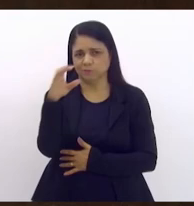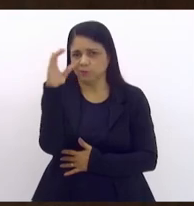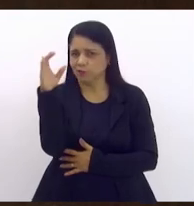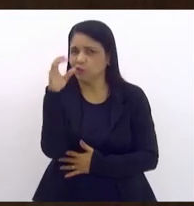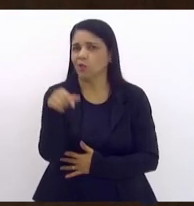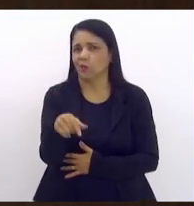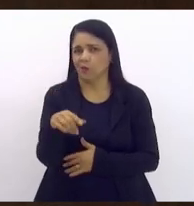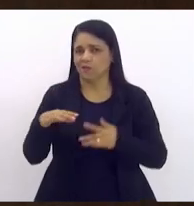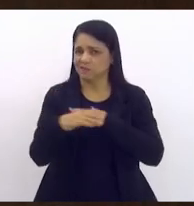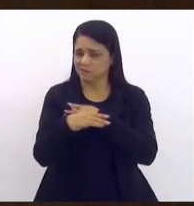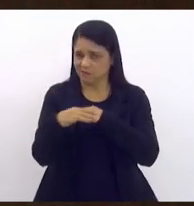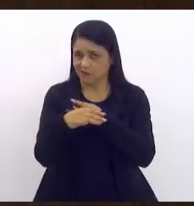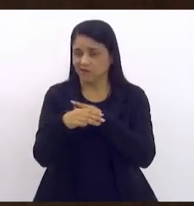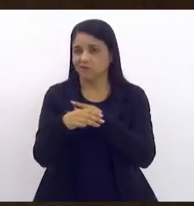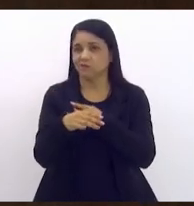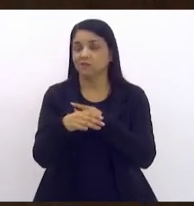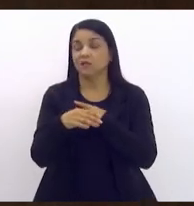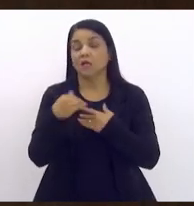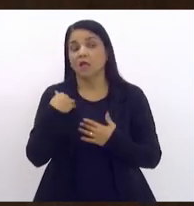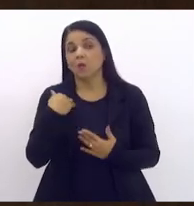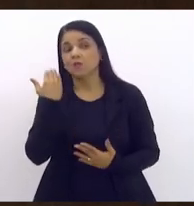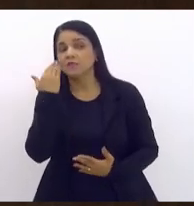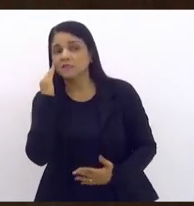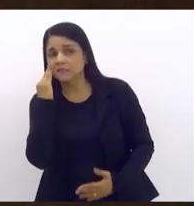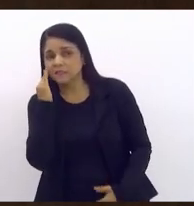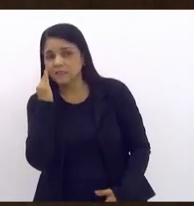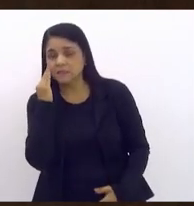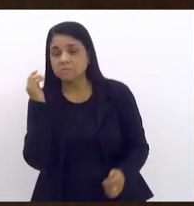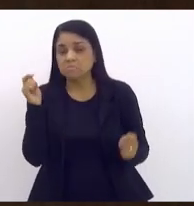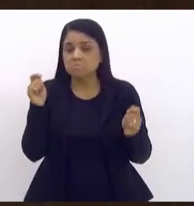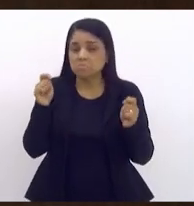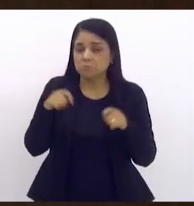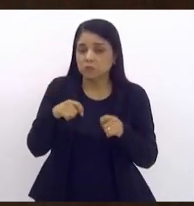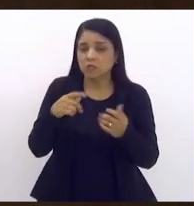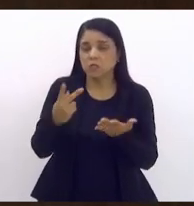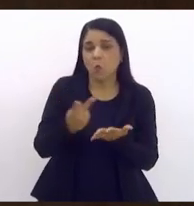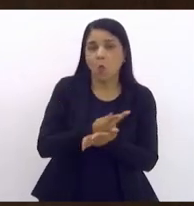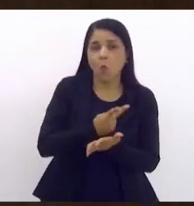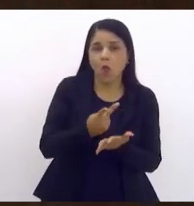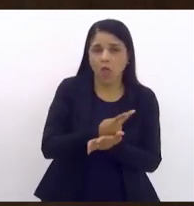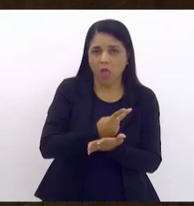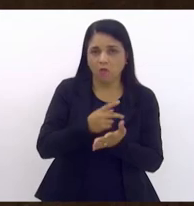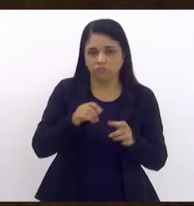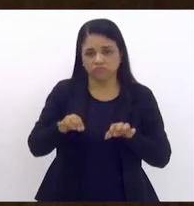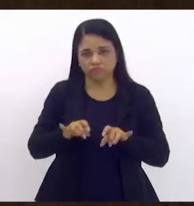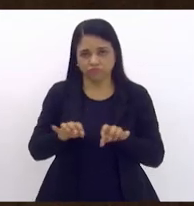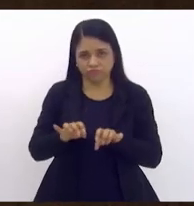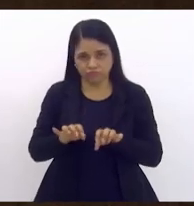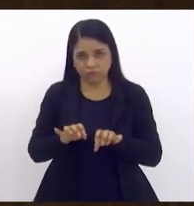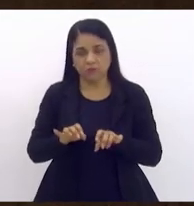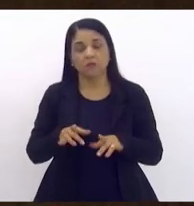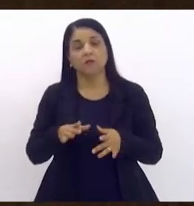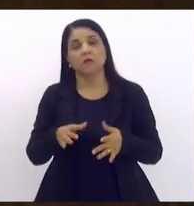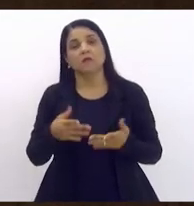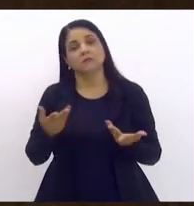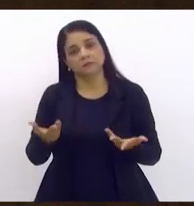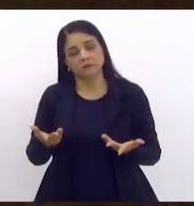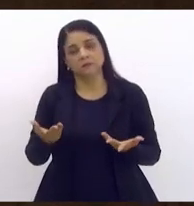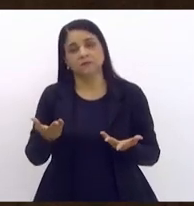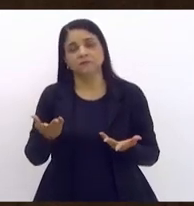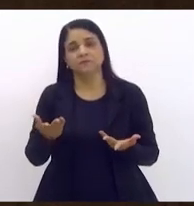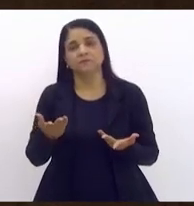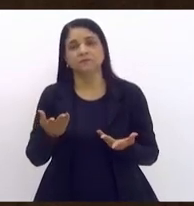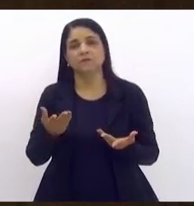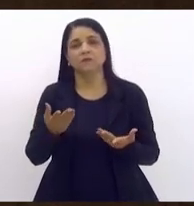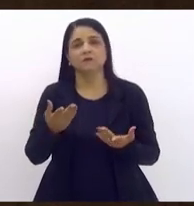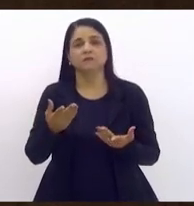eu que poderia ter sido um erro de digitação. Assim posto, o